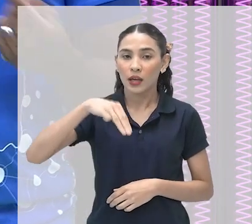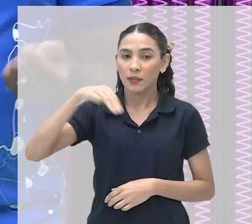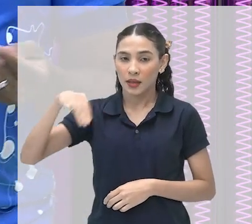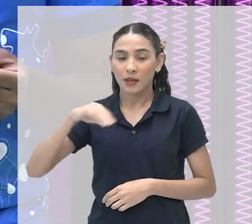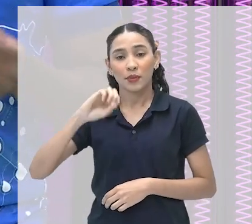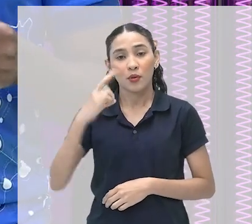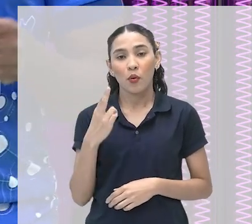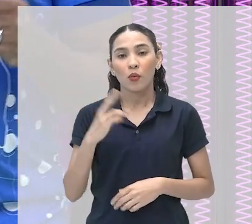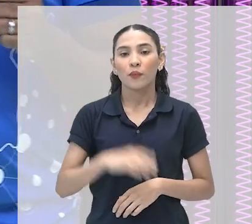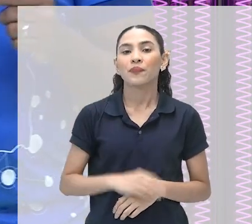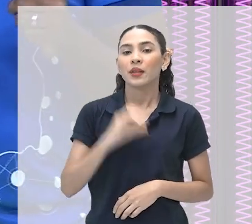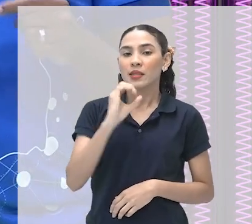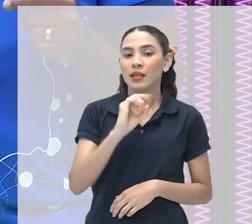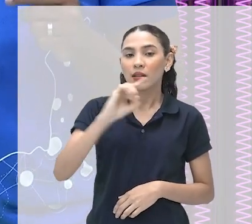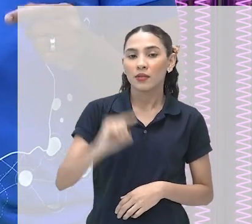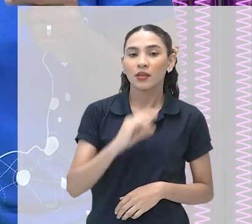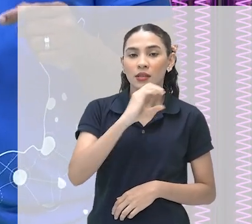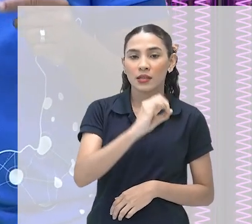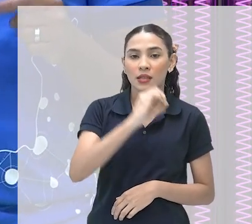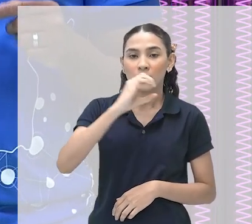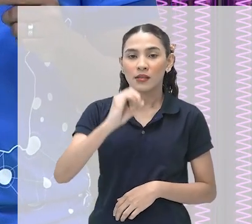milímetro ou